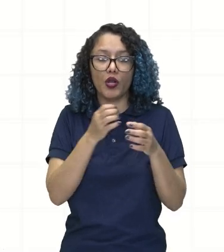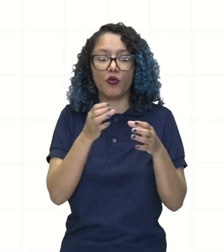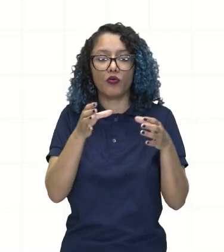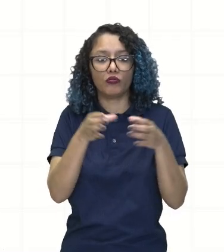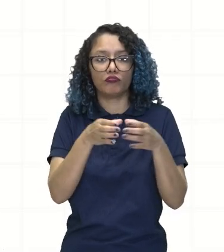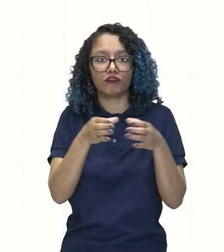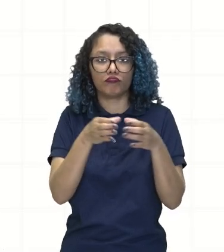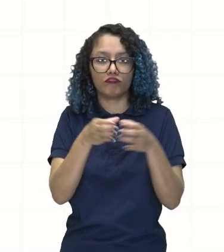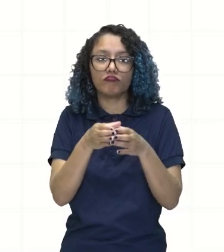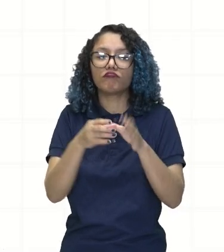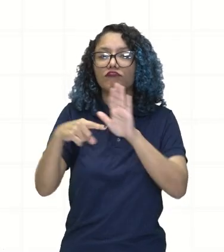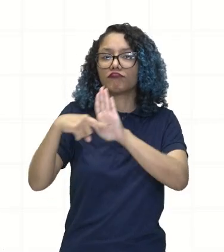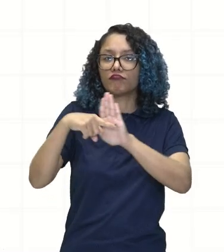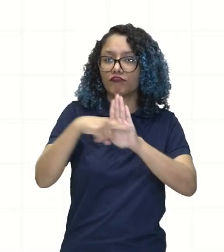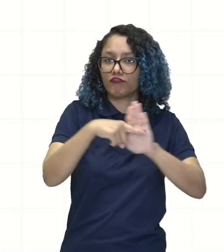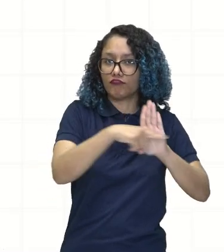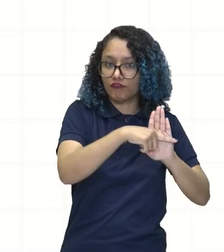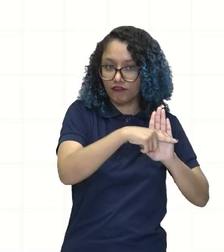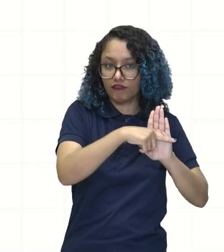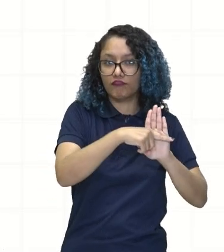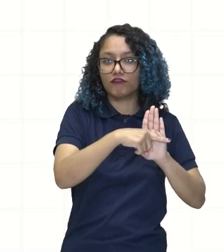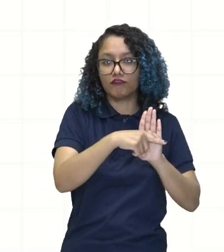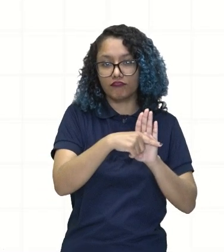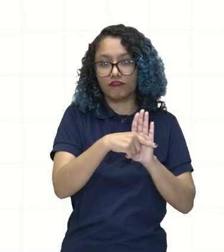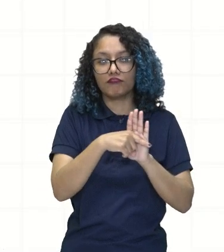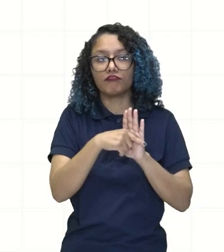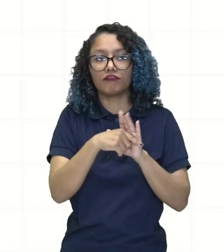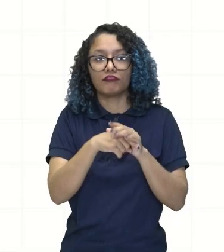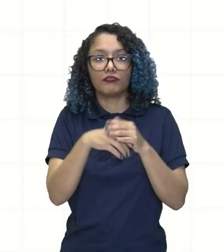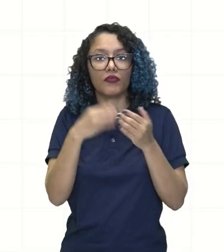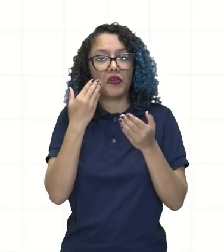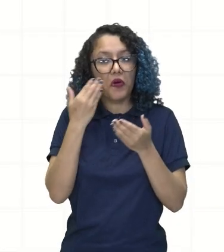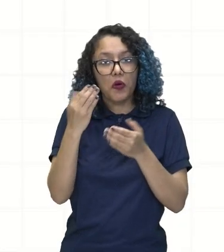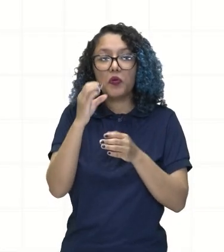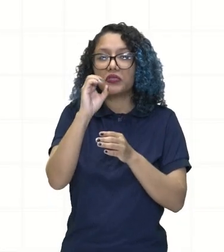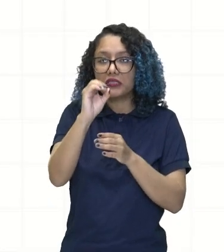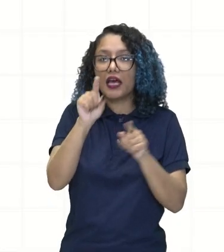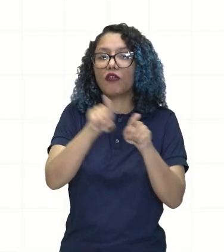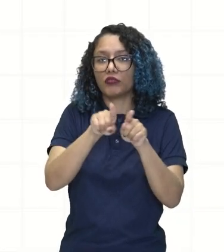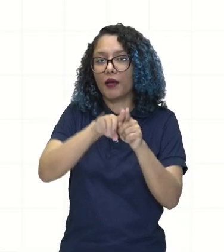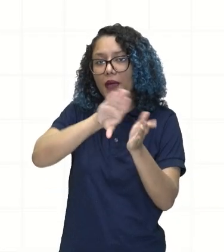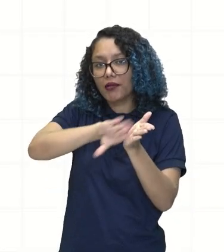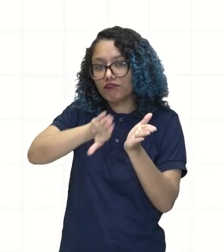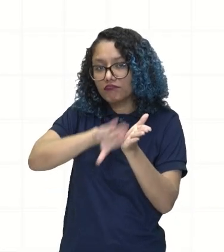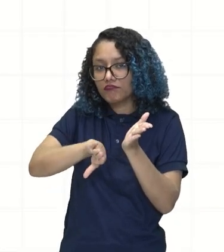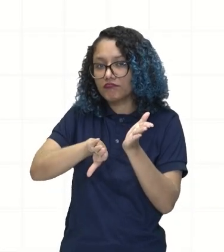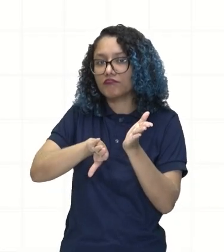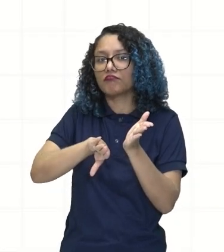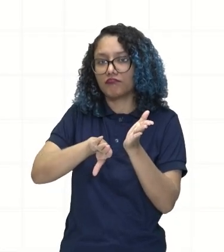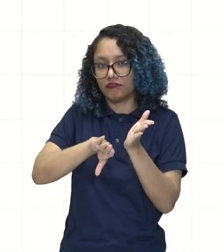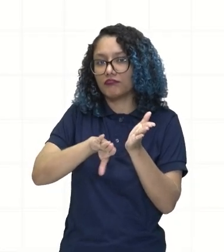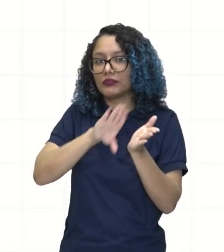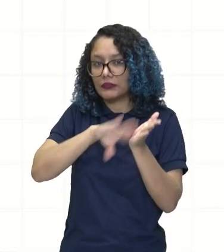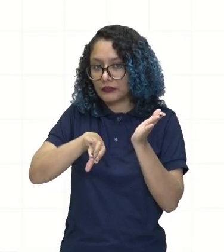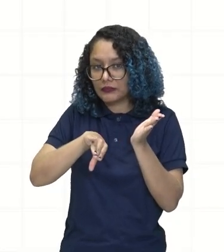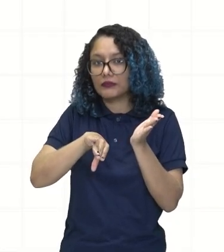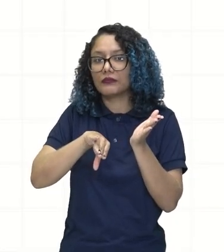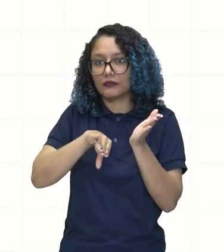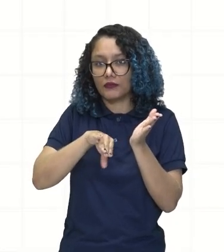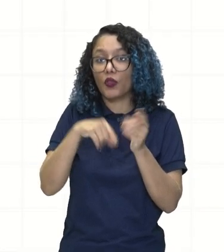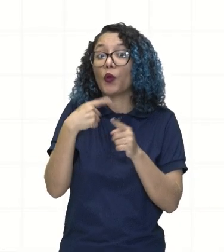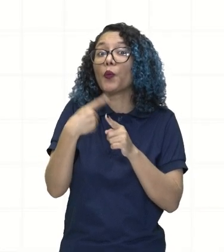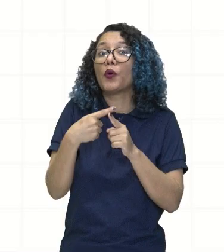inteiros negativos. Então, também retiramos o zero por causa